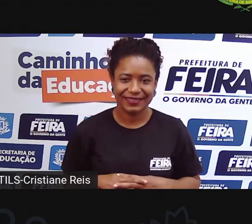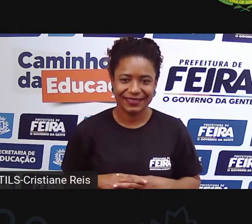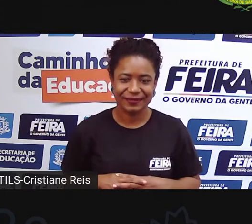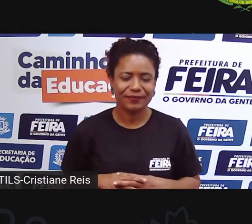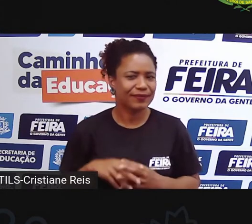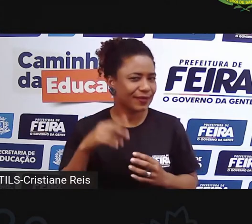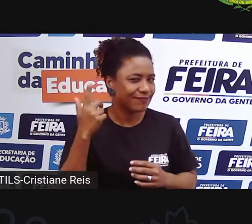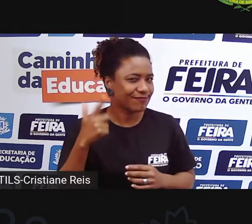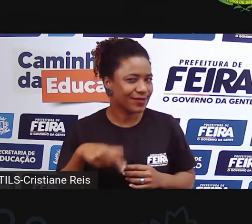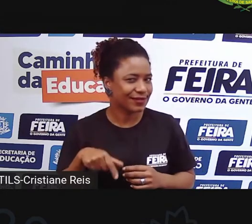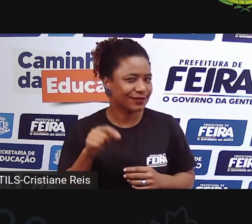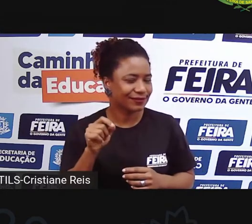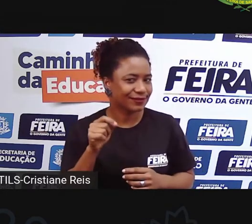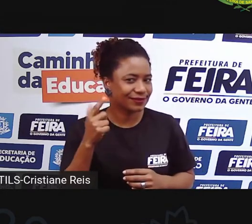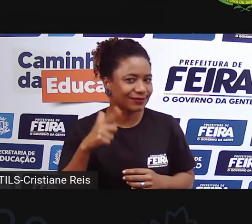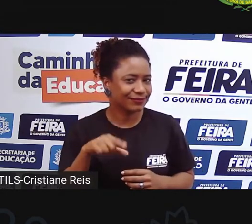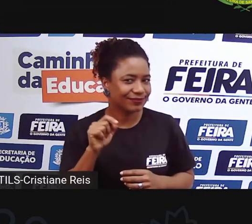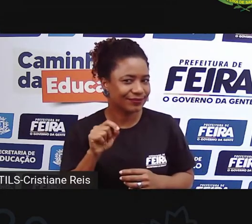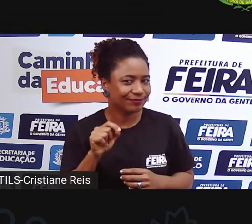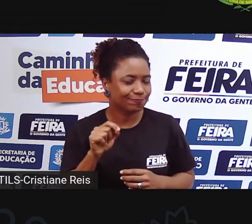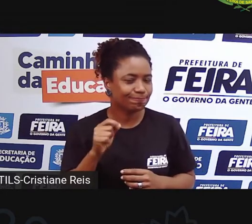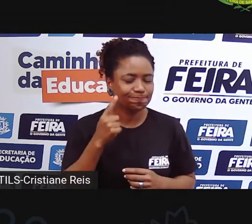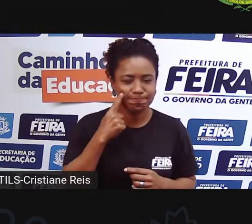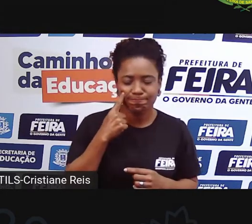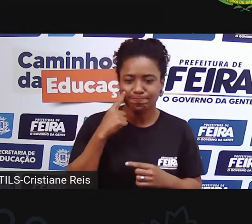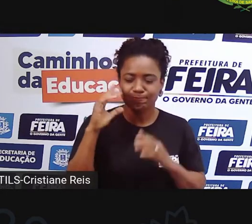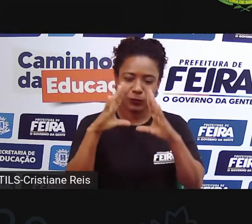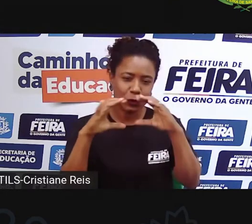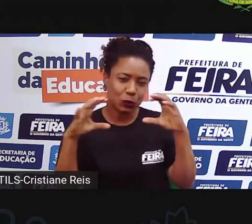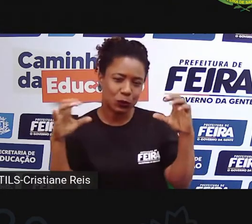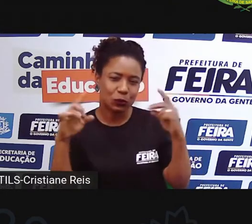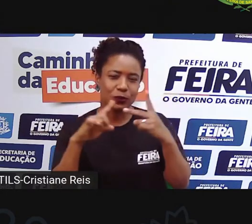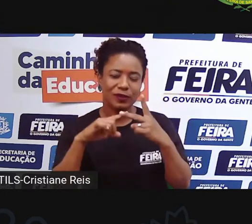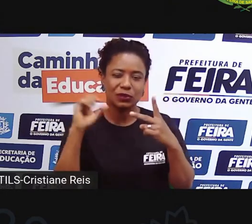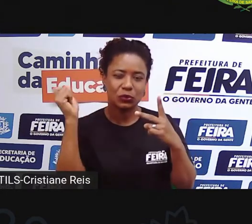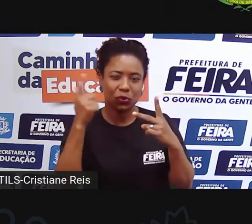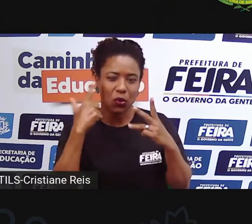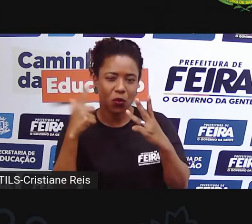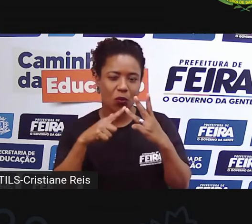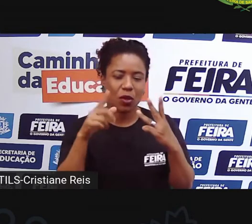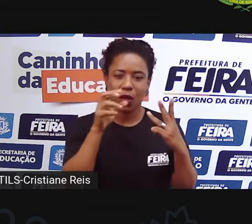Que mais, meninada? Nuvem, sol, laranja.